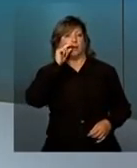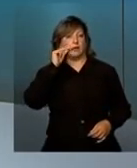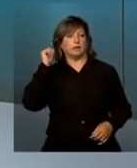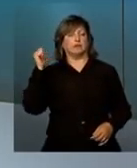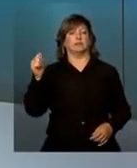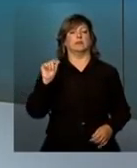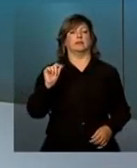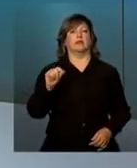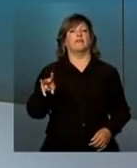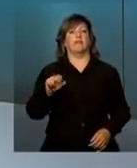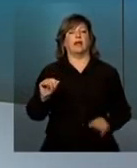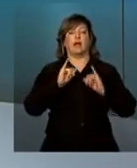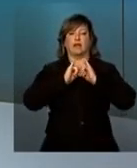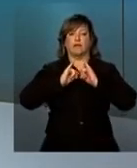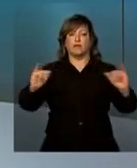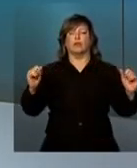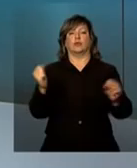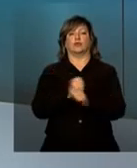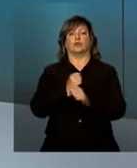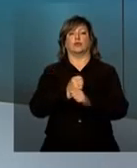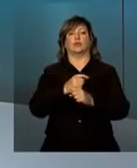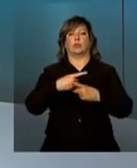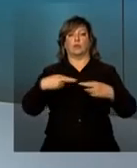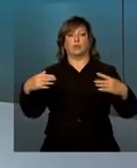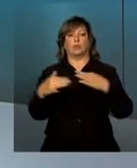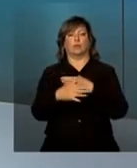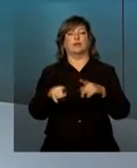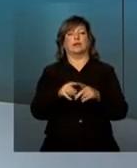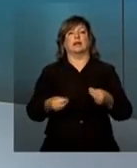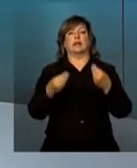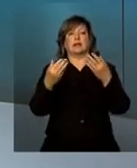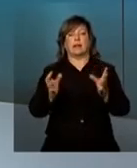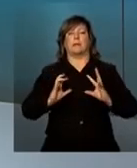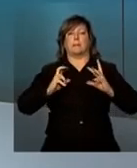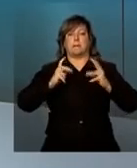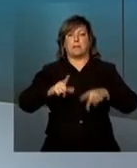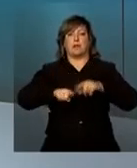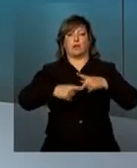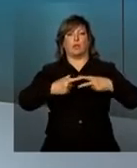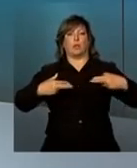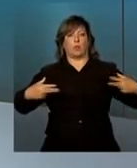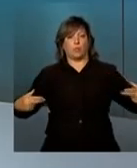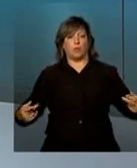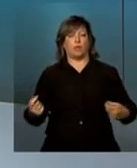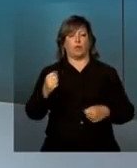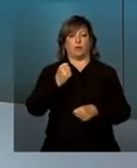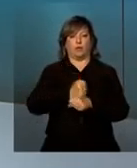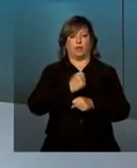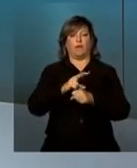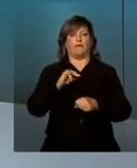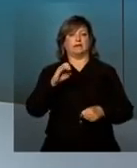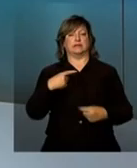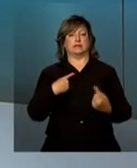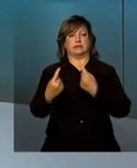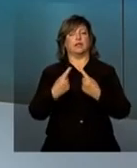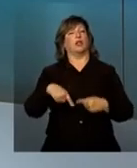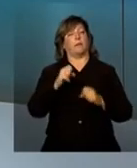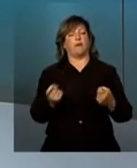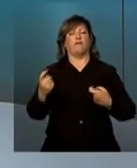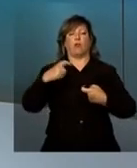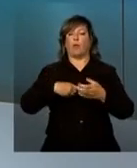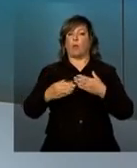recursos para mobilidade urbana e vai entregar ainda máquinas para recuperação de estradas vicinais. E nós podemos